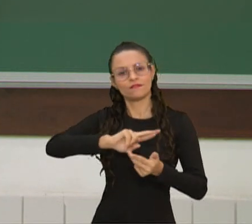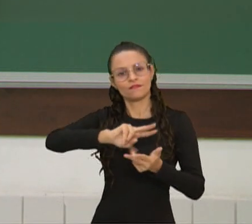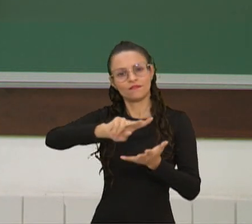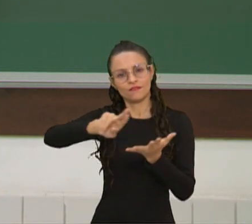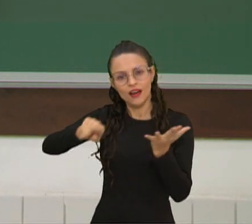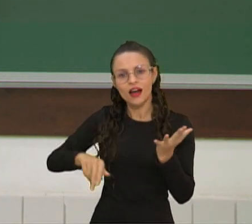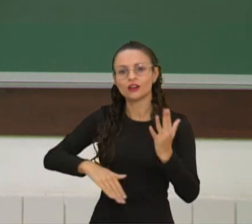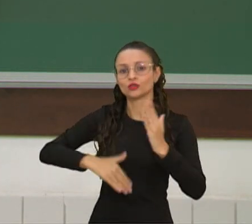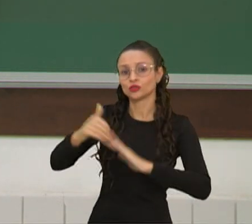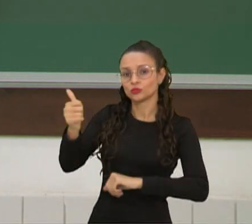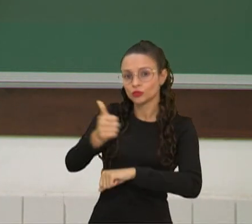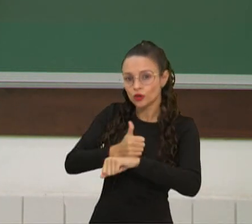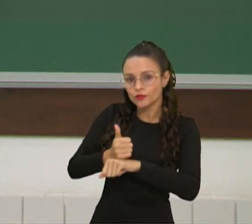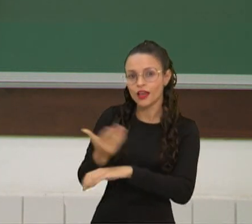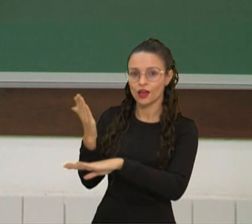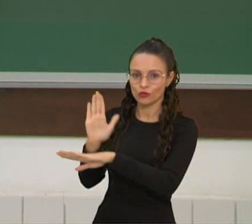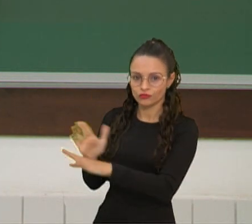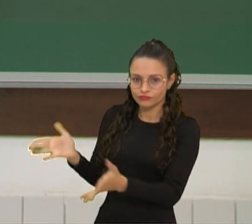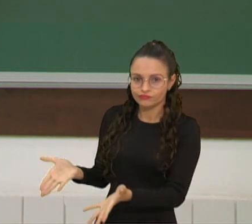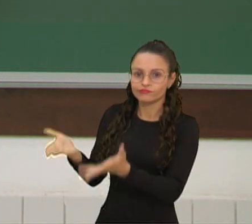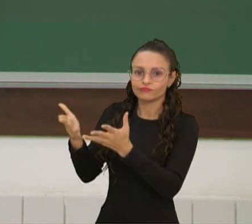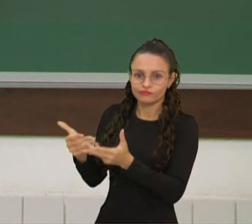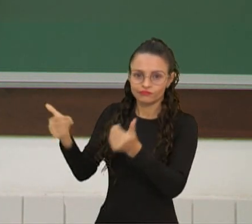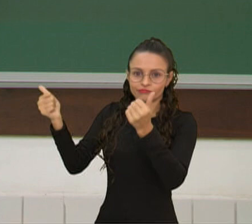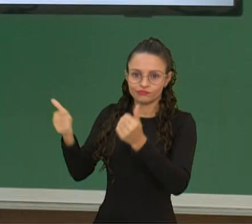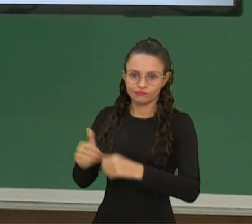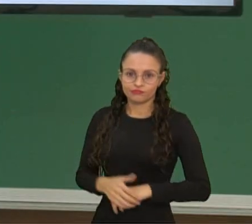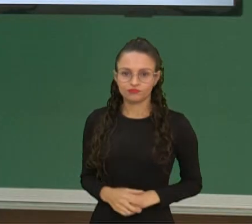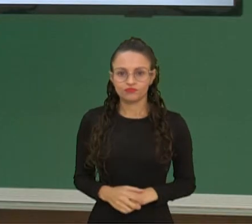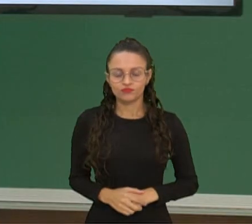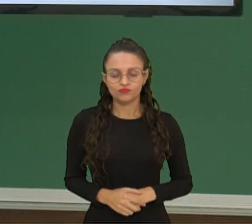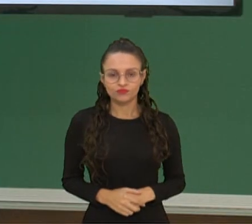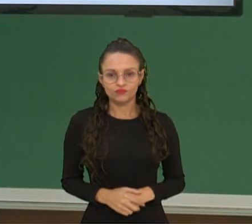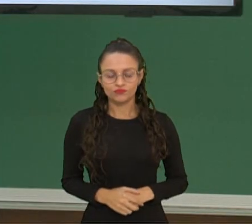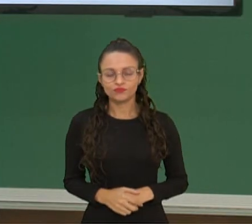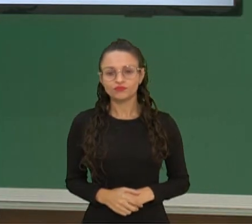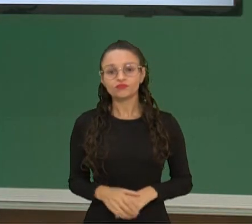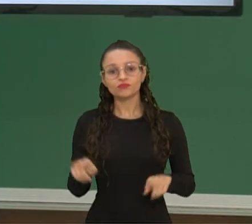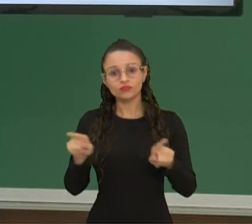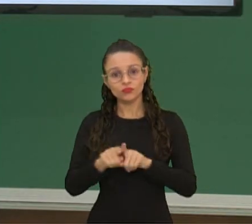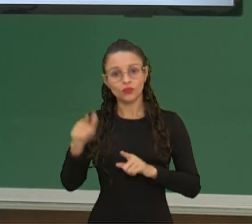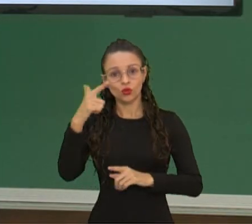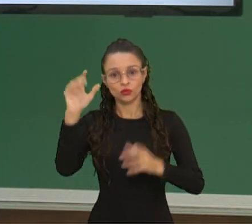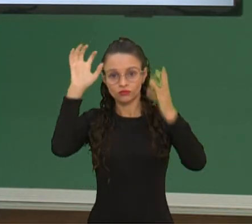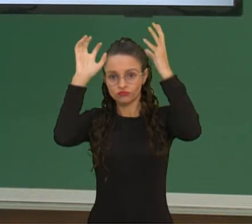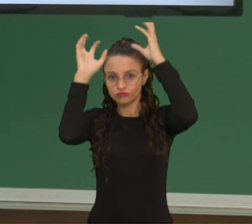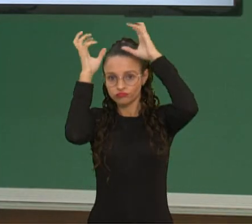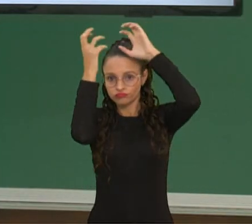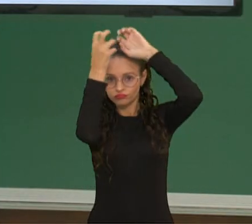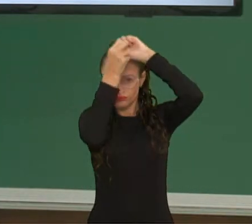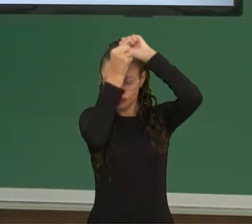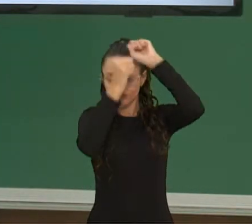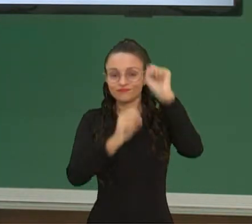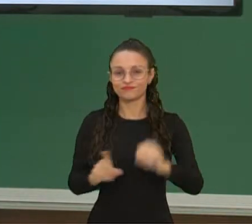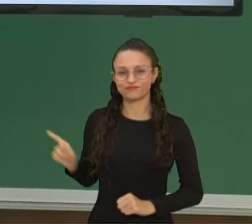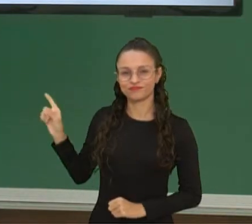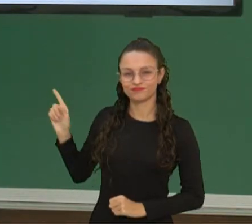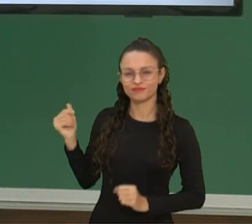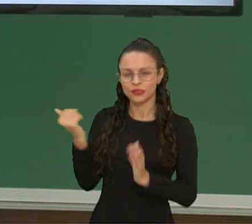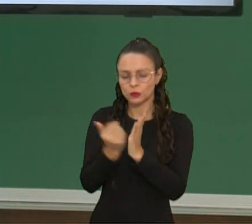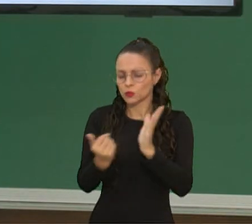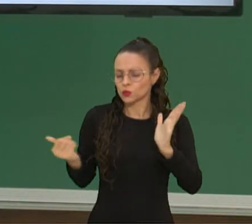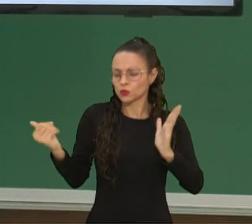que vão ajudar essa pessoa é um outro transtorno é a compulsão alimentar